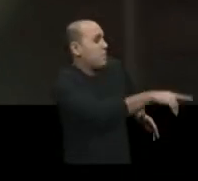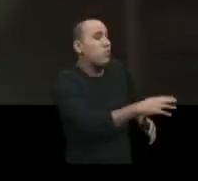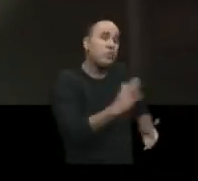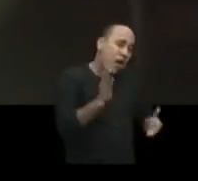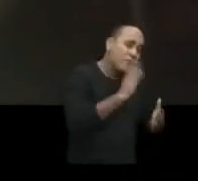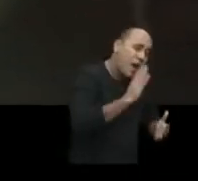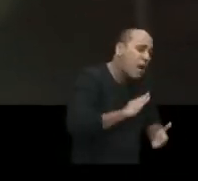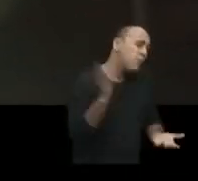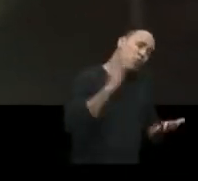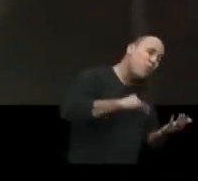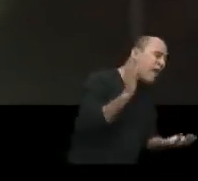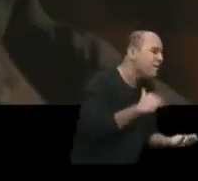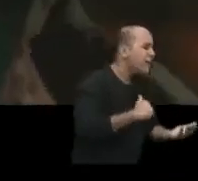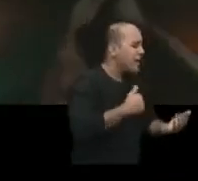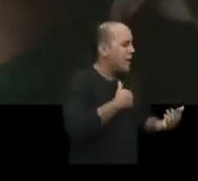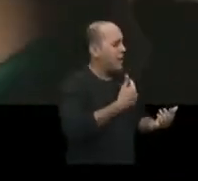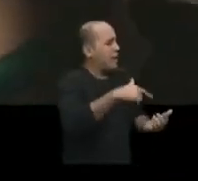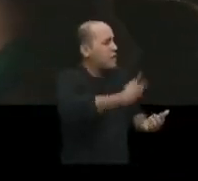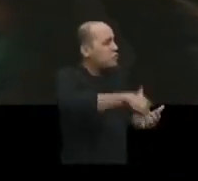E aqui não...